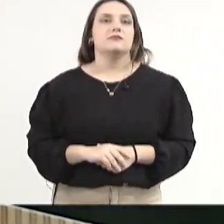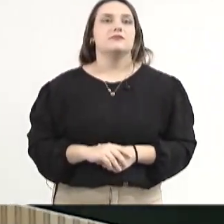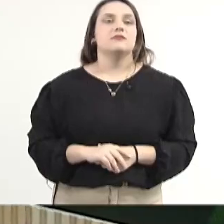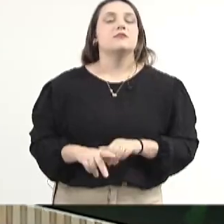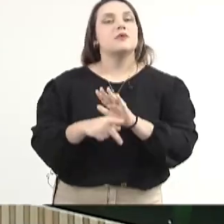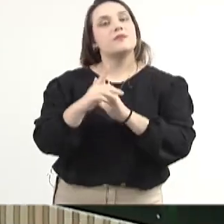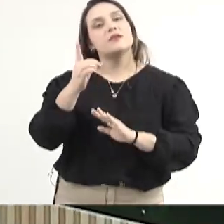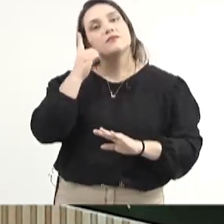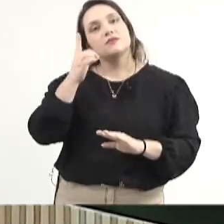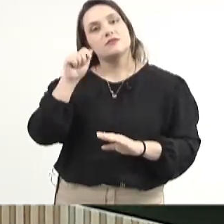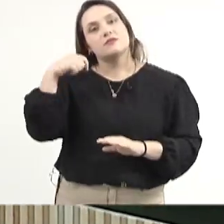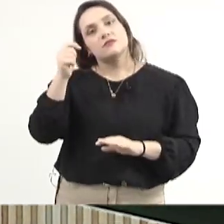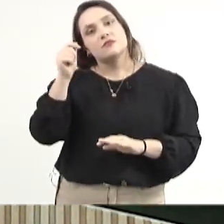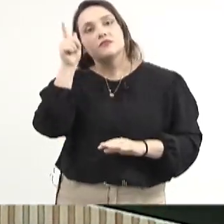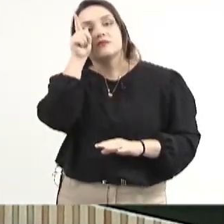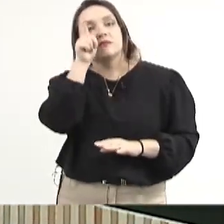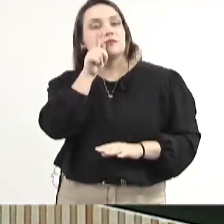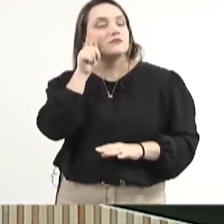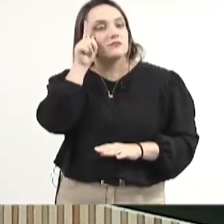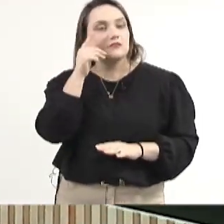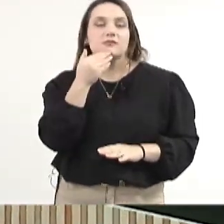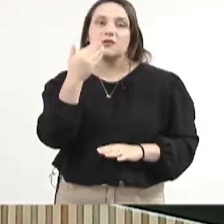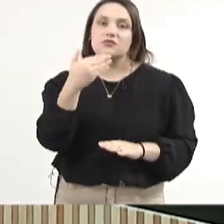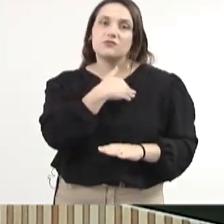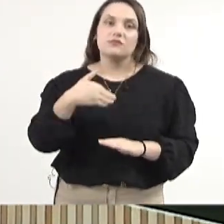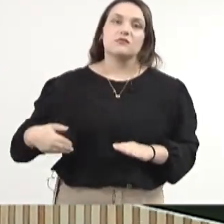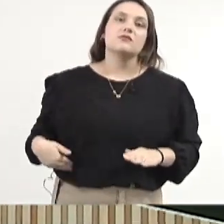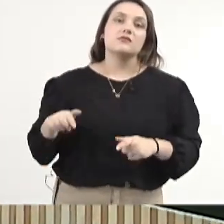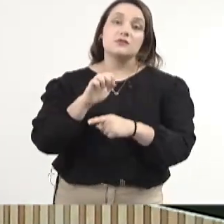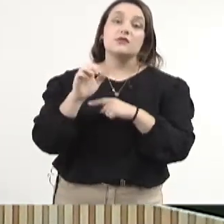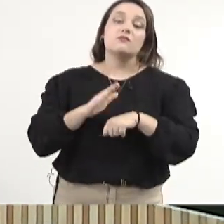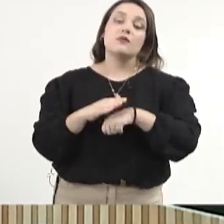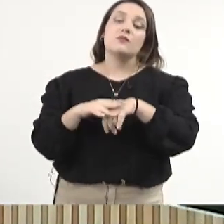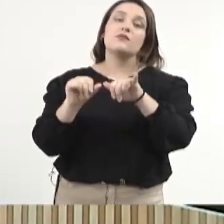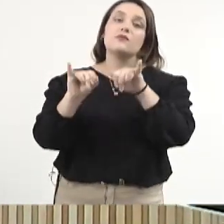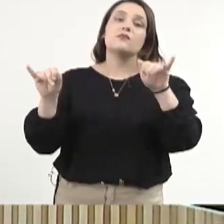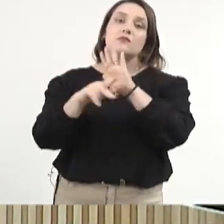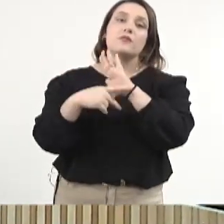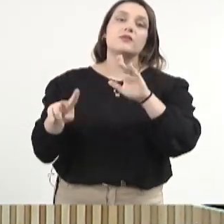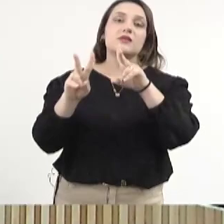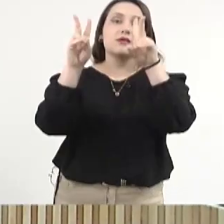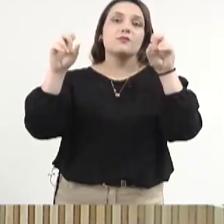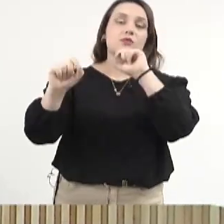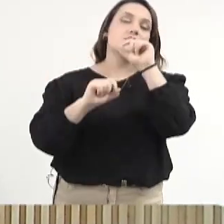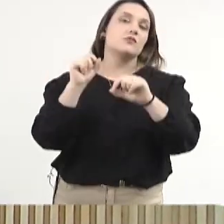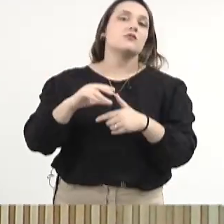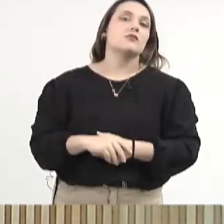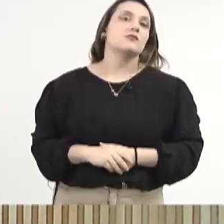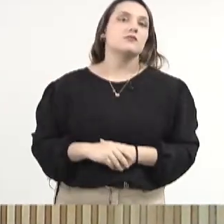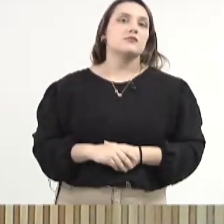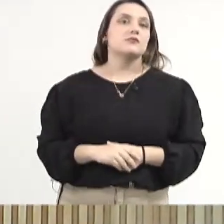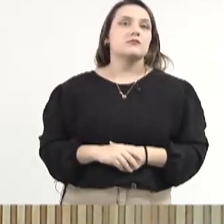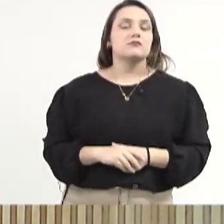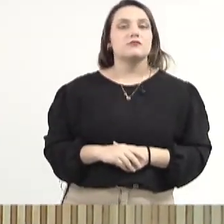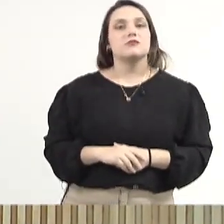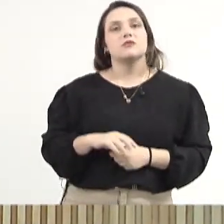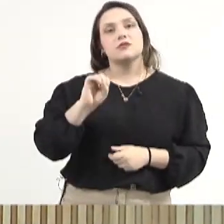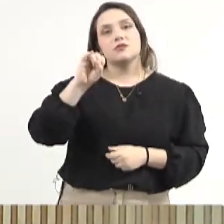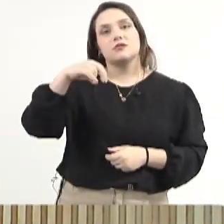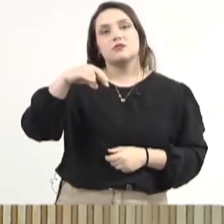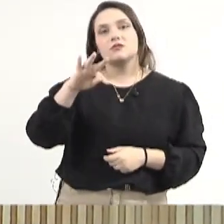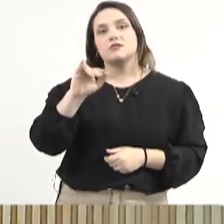dessa vez pela deputada Gleice Jane, que pede ao governo do estado informações sobre a implantação dos